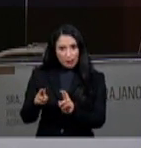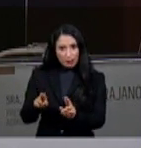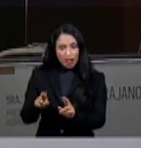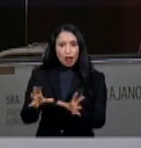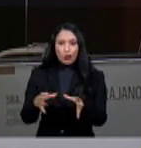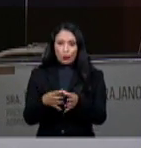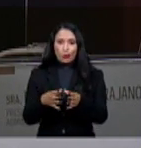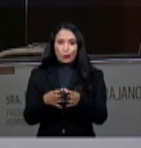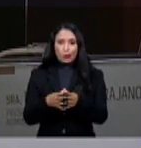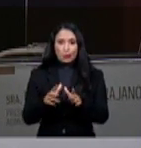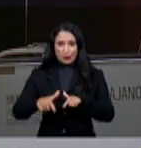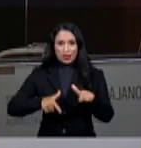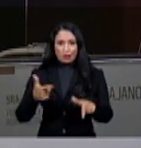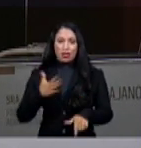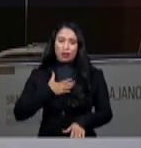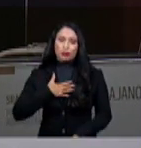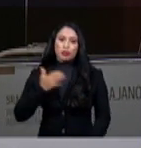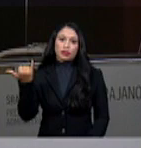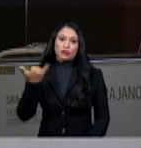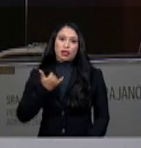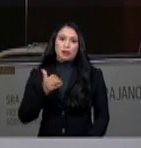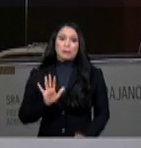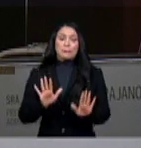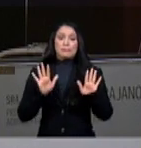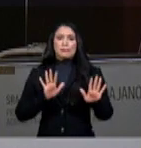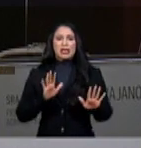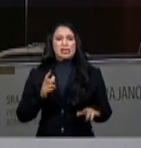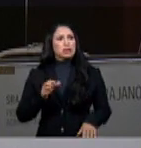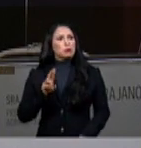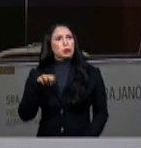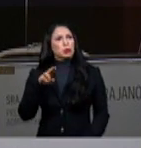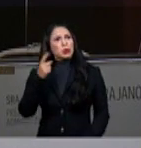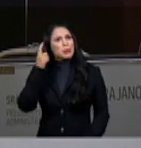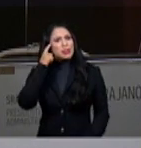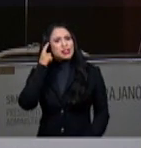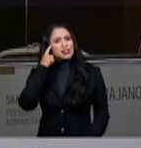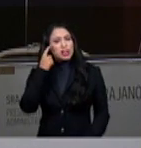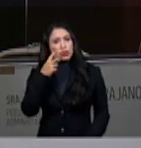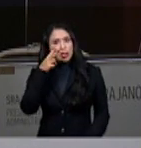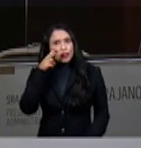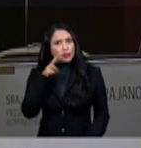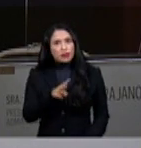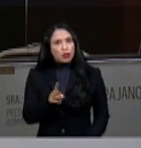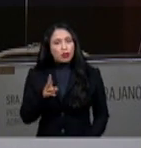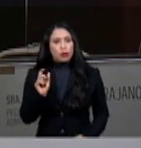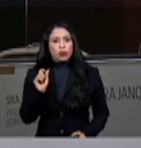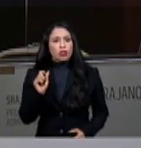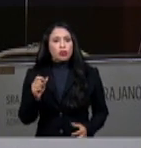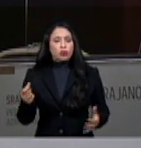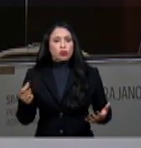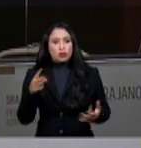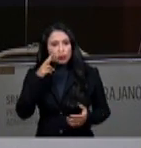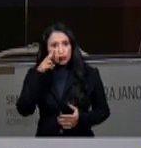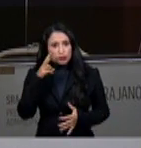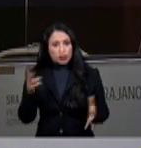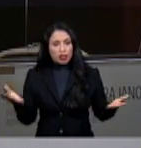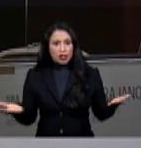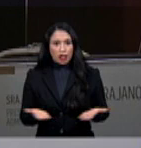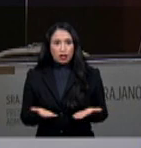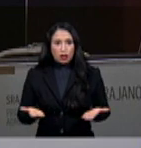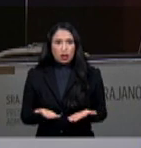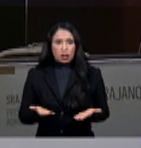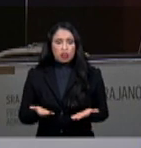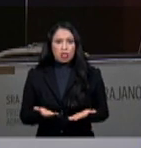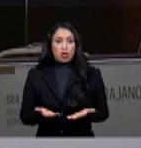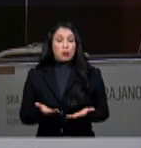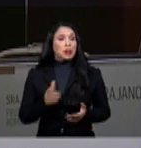é eu nunca pensei gente que eu fosse ver o que eu tô vendo agora vendo porque preço e entrega é